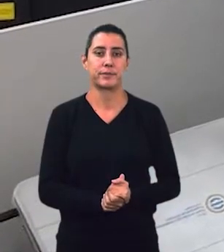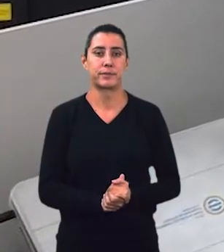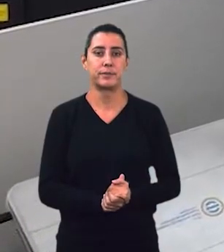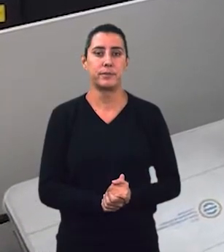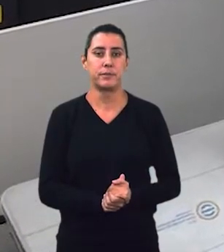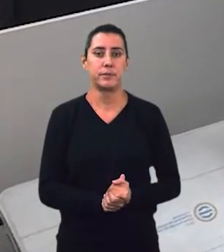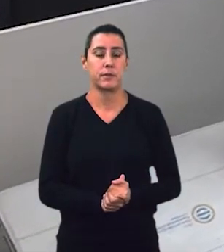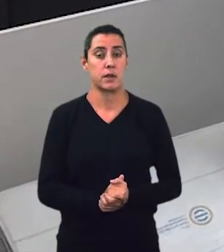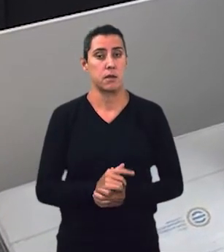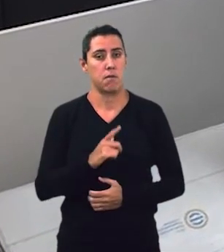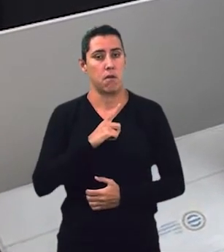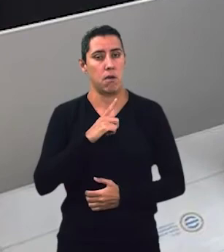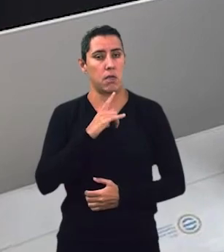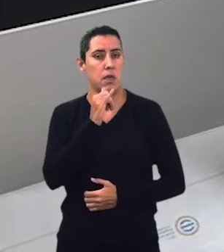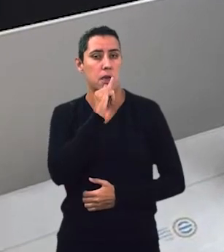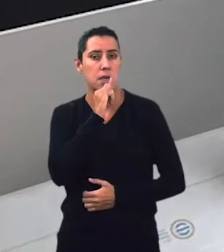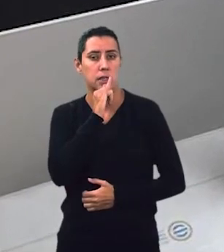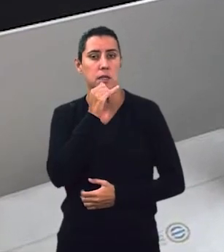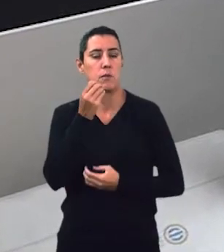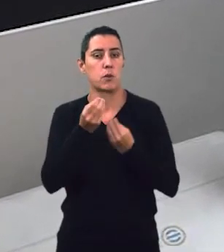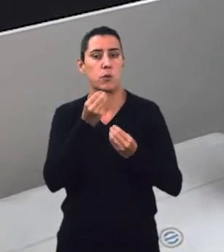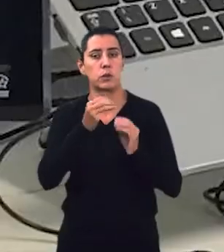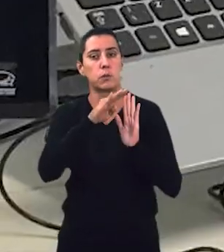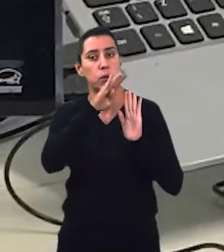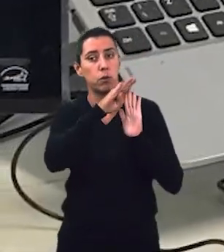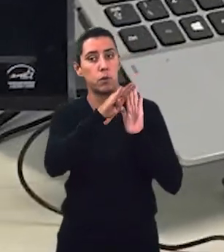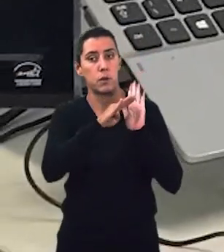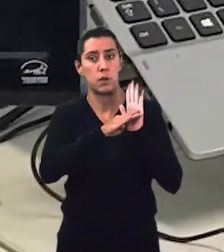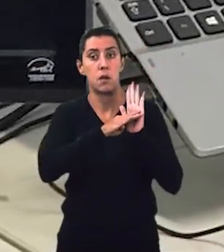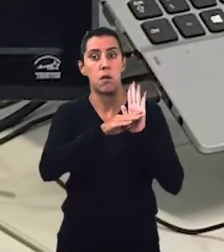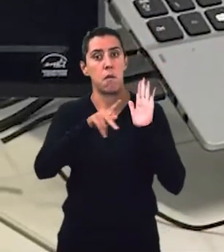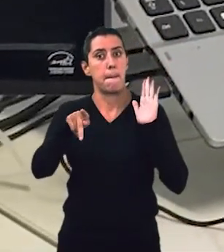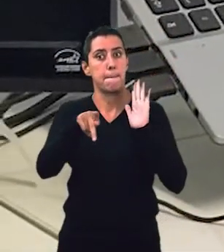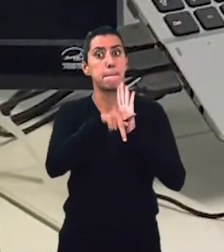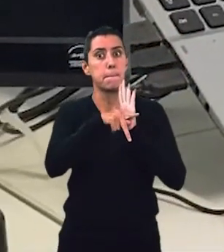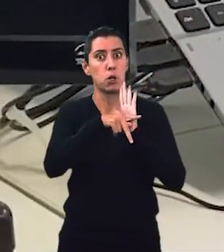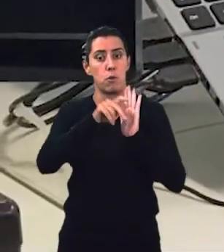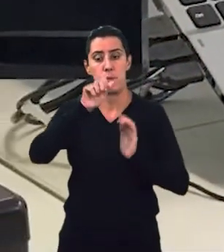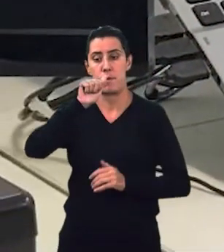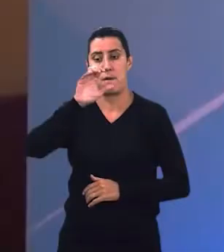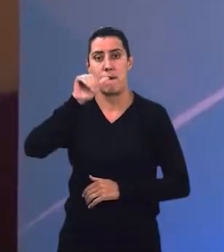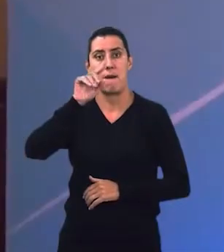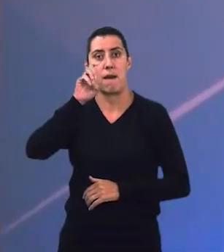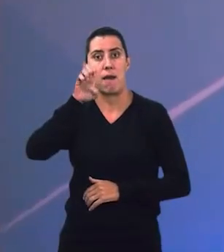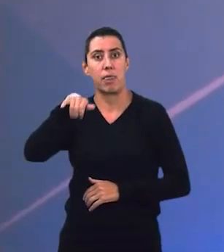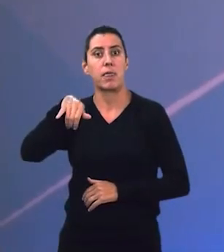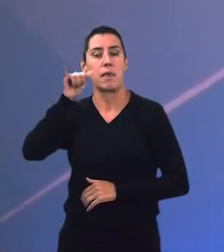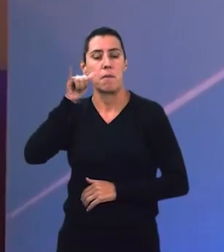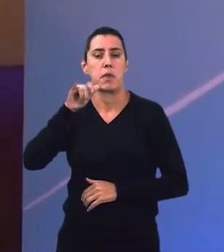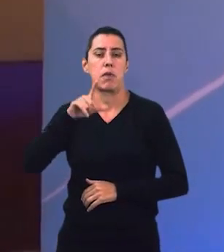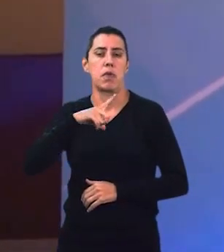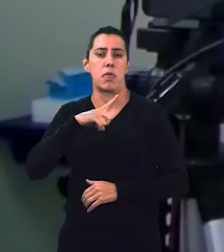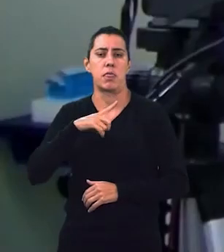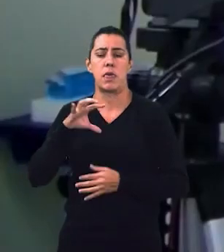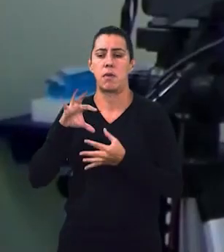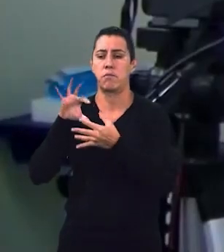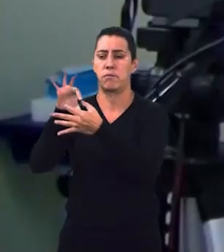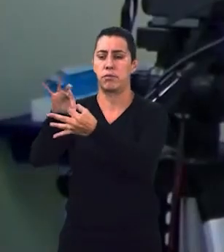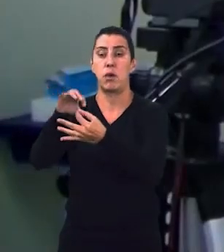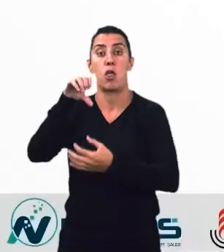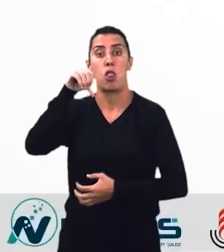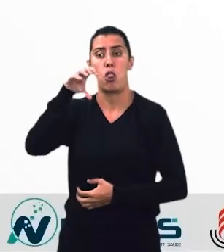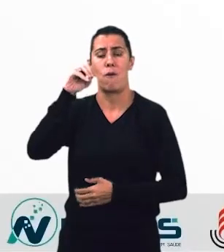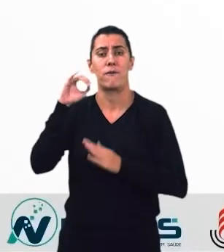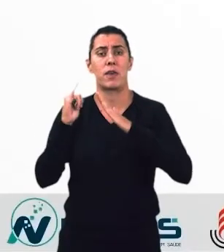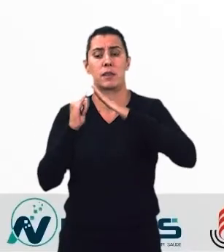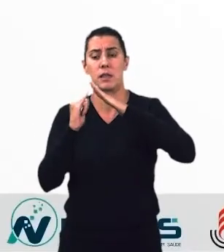Um dos melhores exemplos é o nosso programa ICT Academy, uma iniciativa em conjunto com mais de 90 instituições que oferece cursos